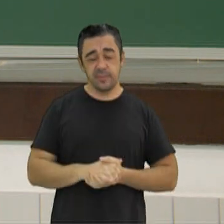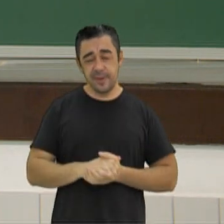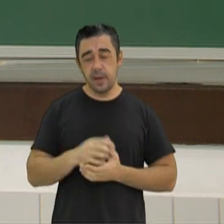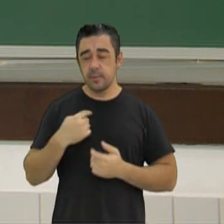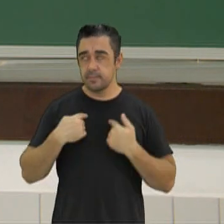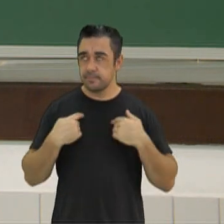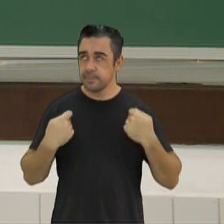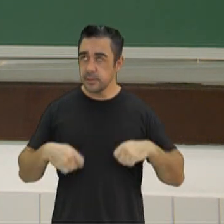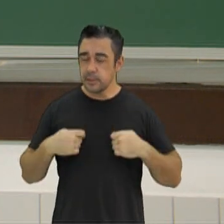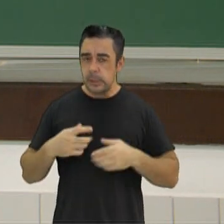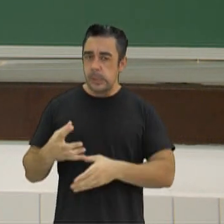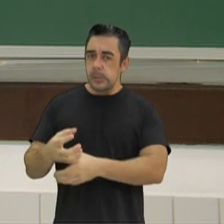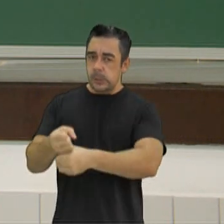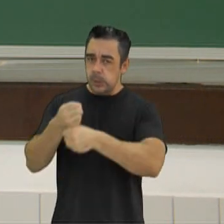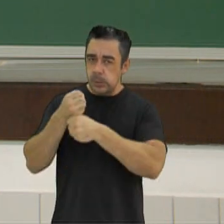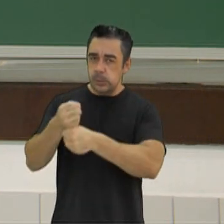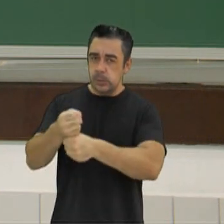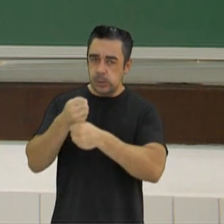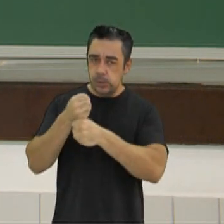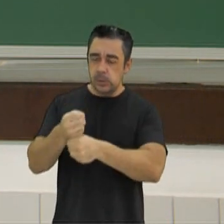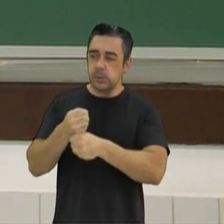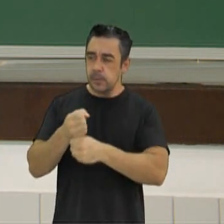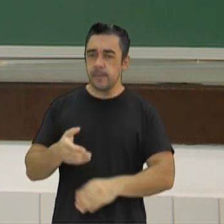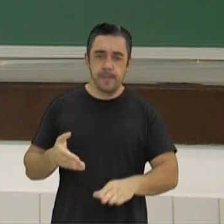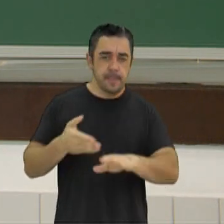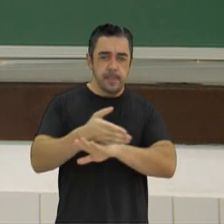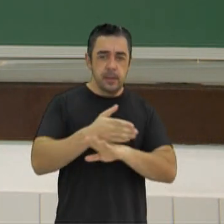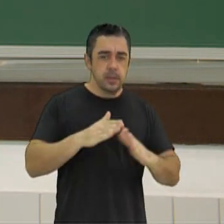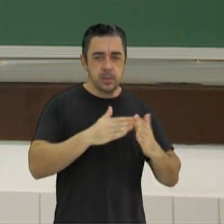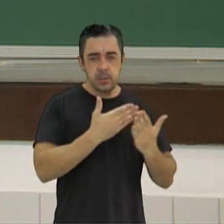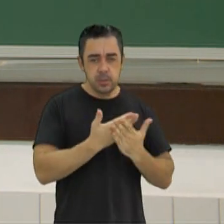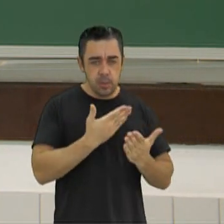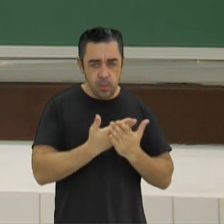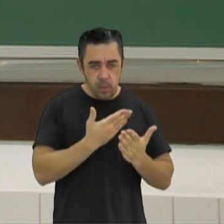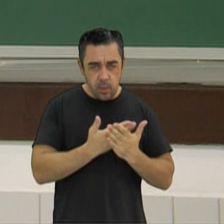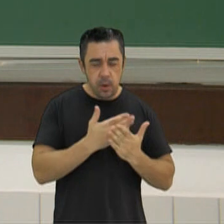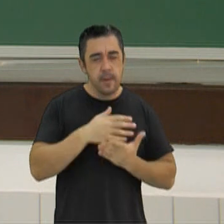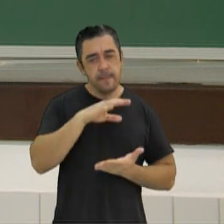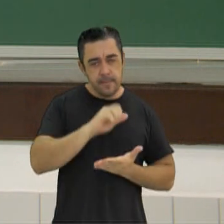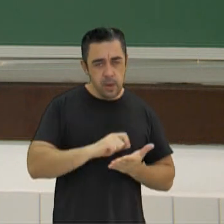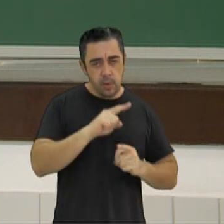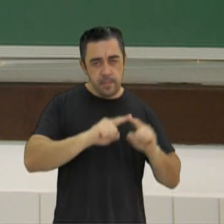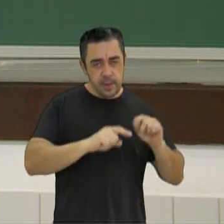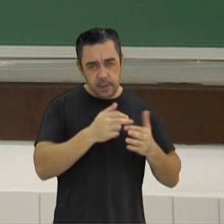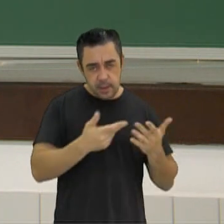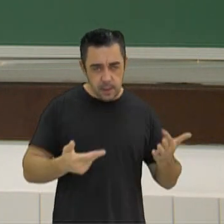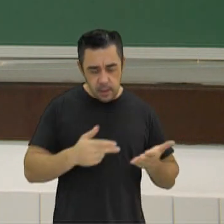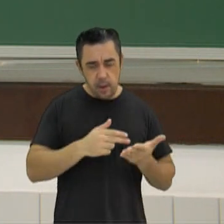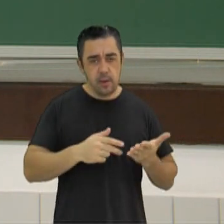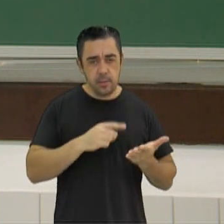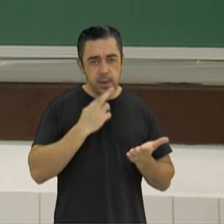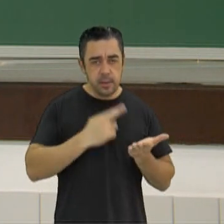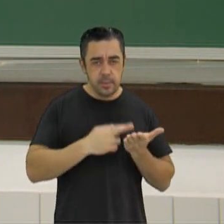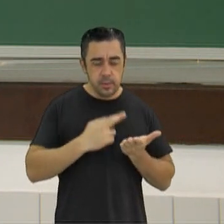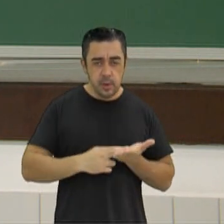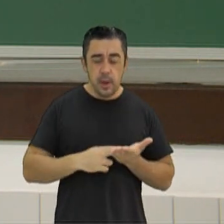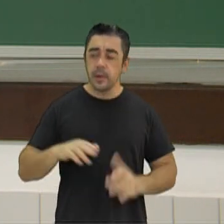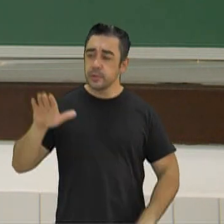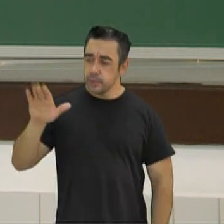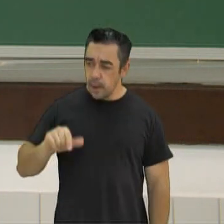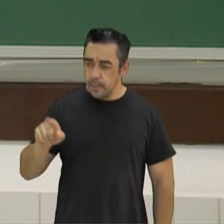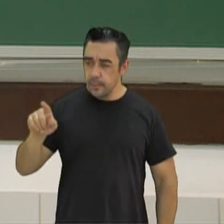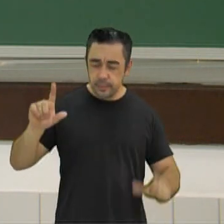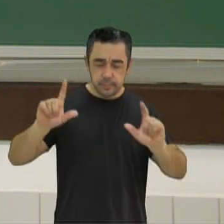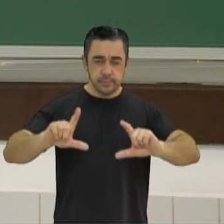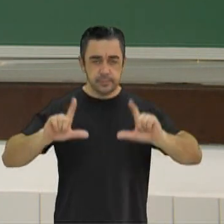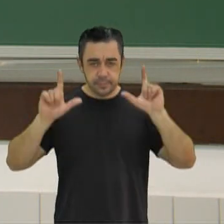pelo pescoço para trazer a atividade impressa que pegou na escola. Aí eu tenho que dizer e chamar eles no mural para que eles prestem atenção no